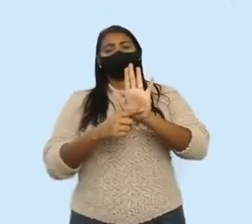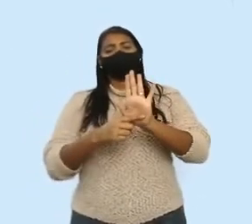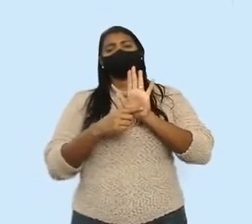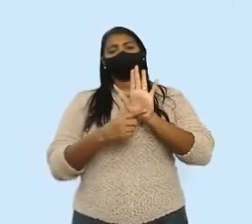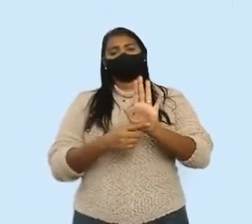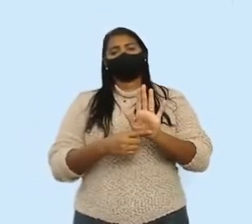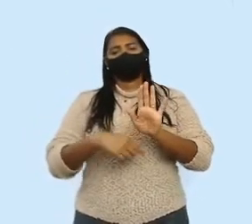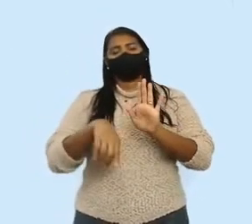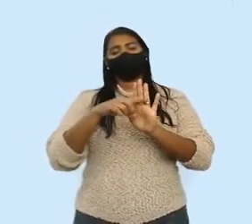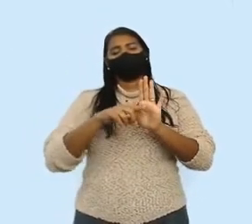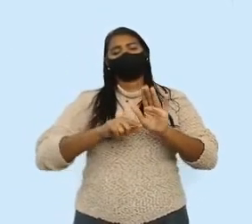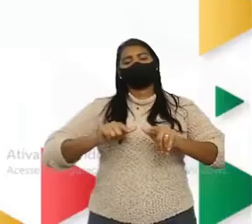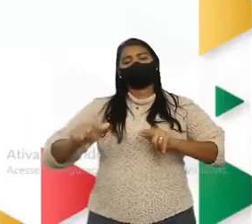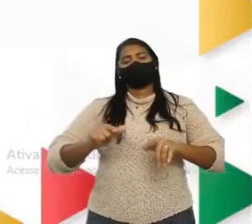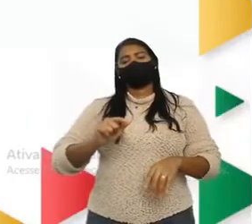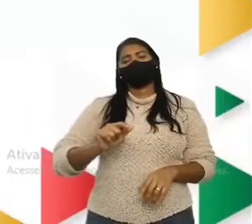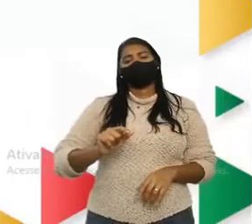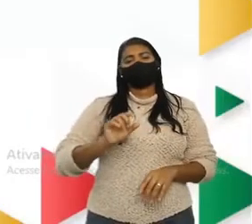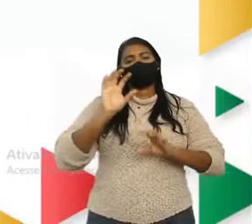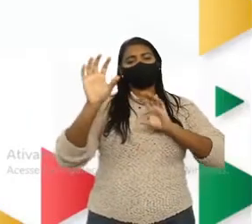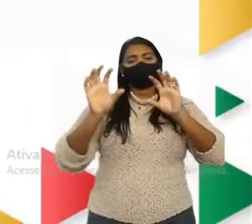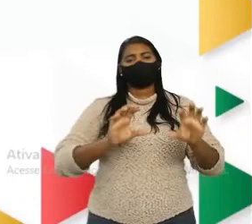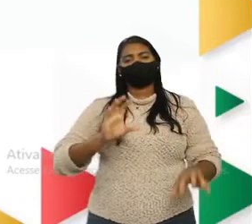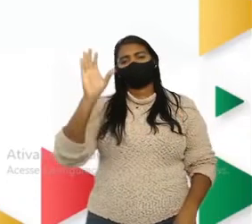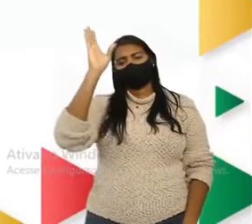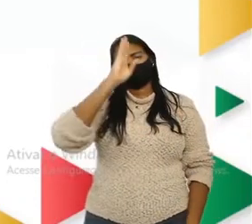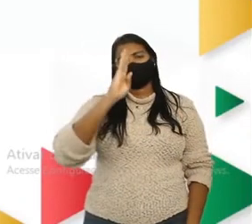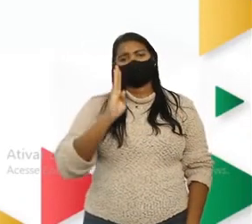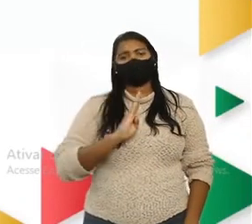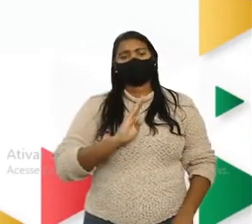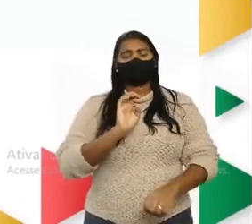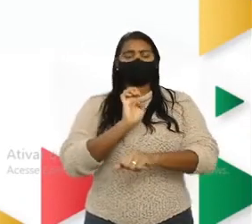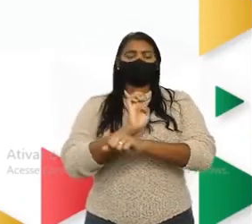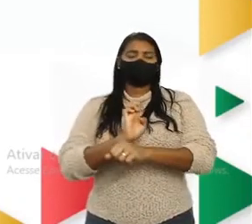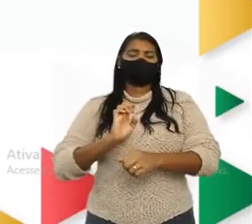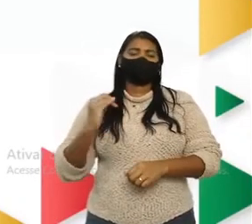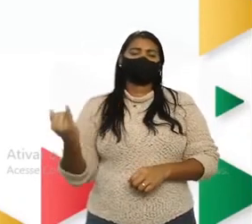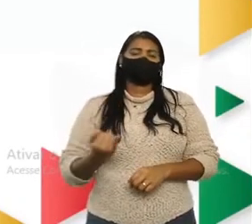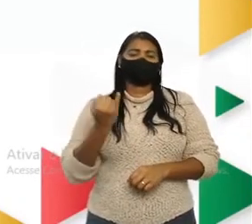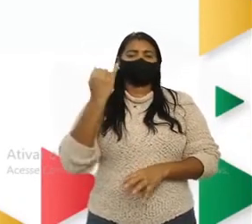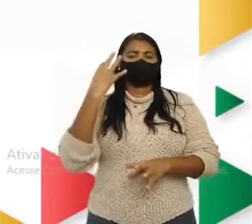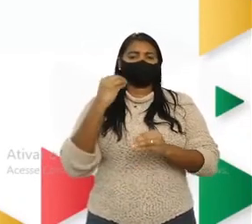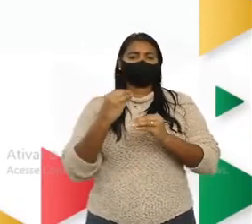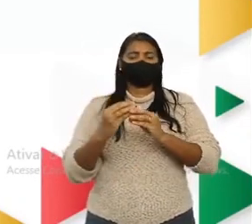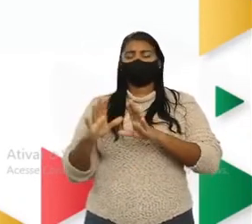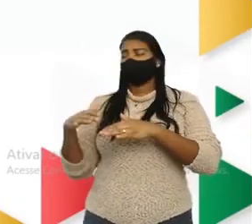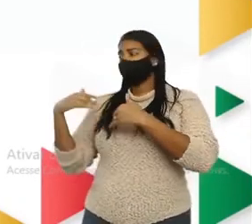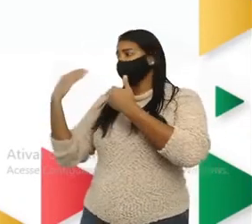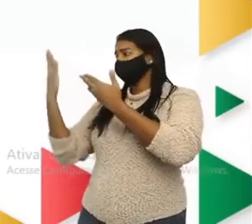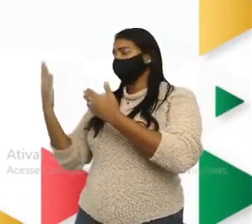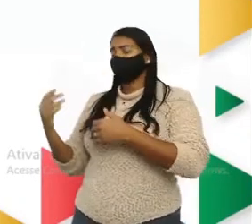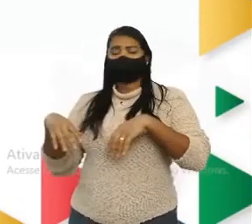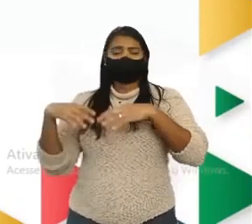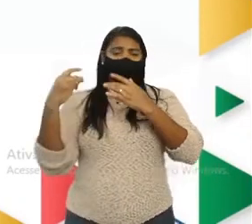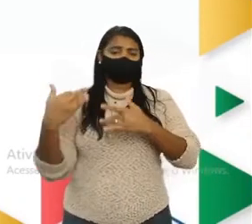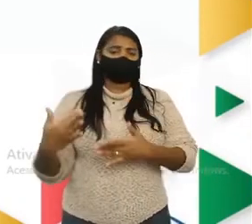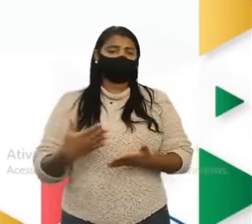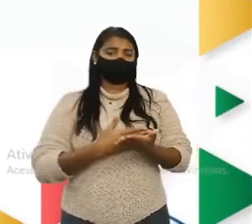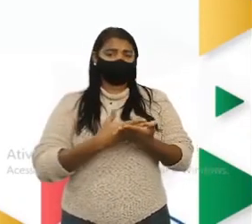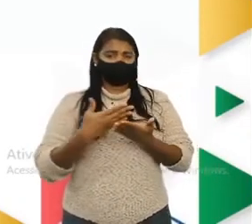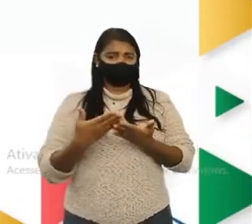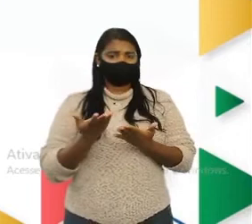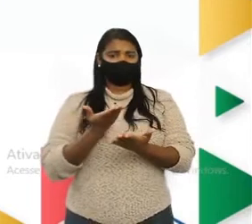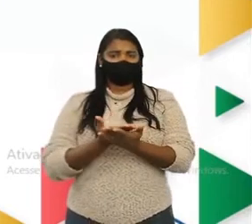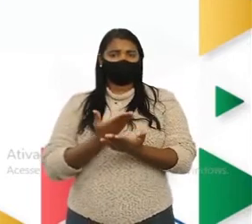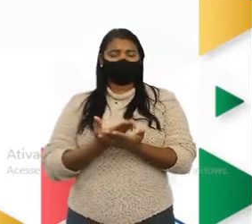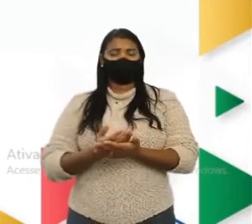das classes trabalhadoras no Brasil. Então, uma coisa importante, como eu tinha falado na introdução,